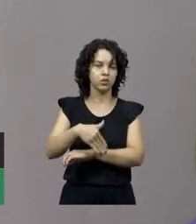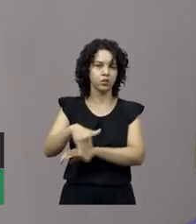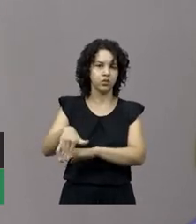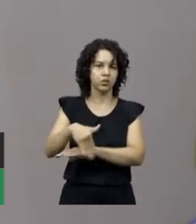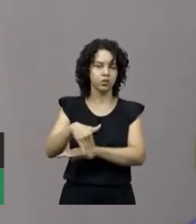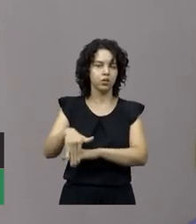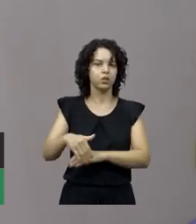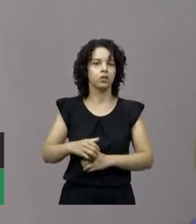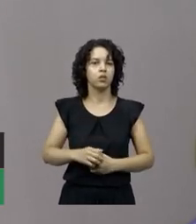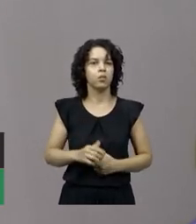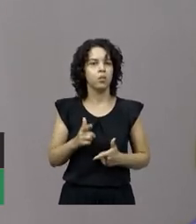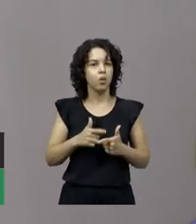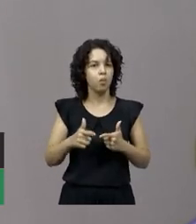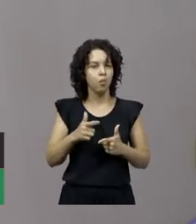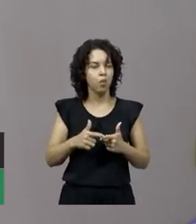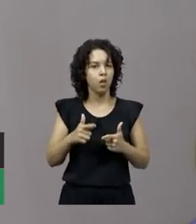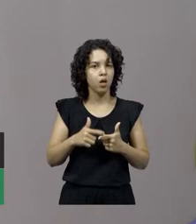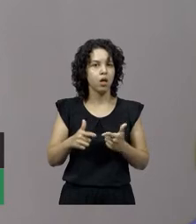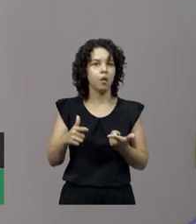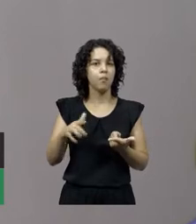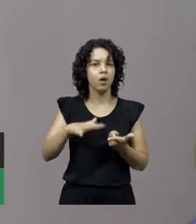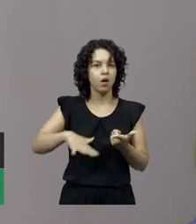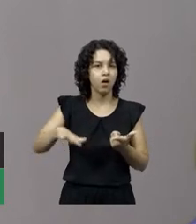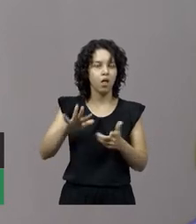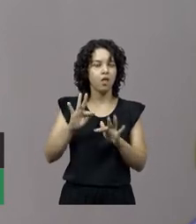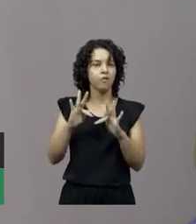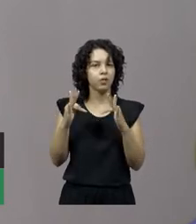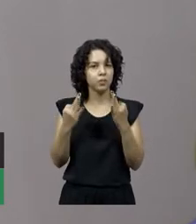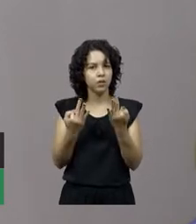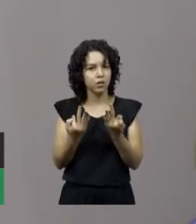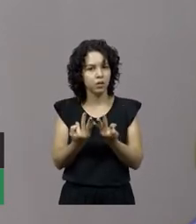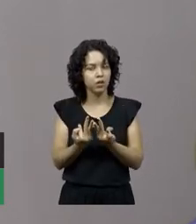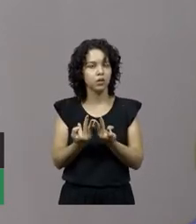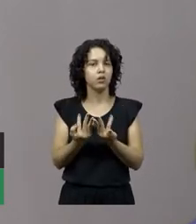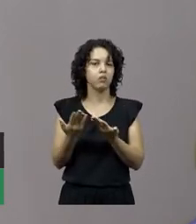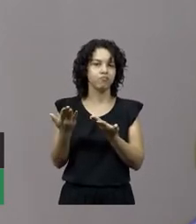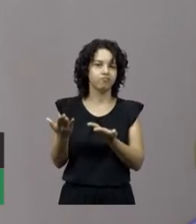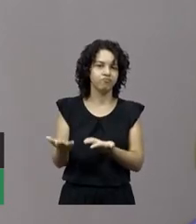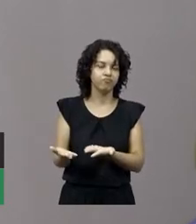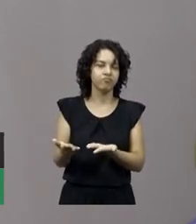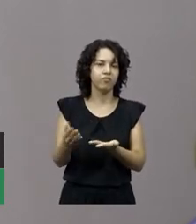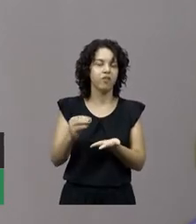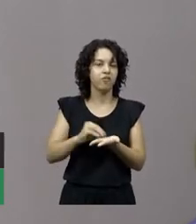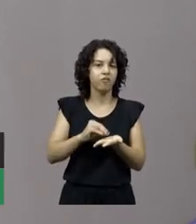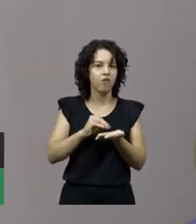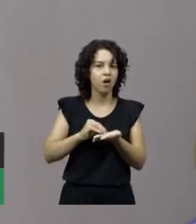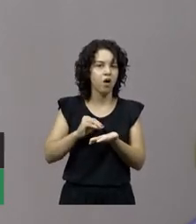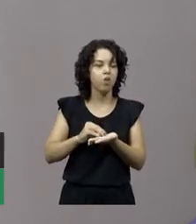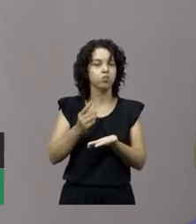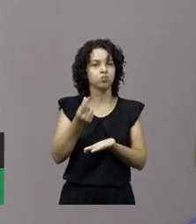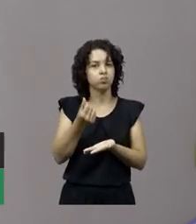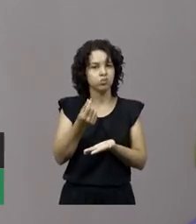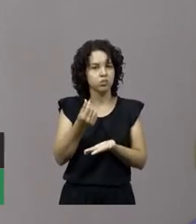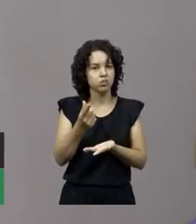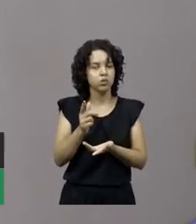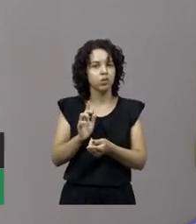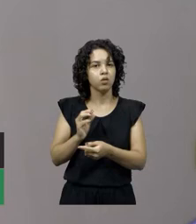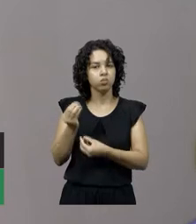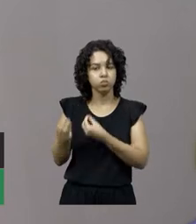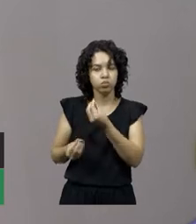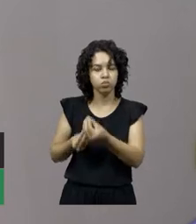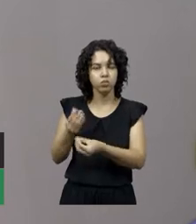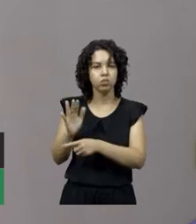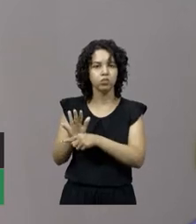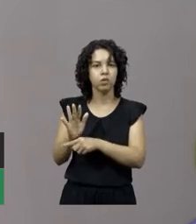Os problemas relacionados a famílias que são dos praças. A ausência de recursos para sustentar a si e a sua família.